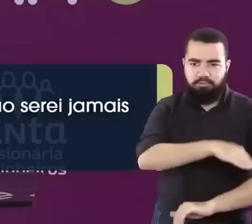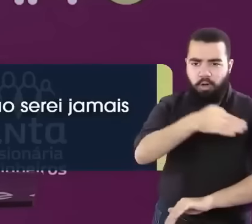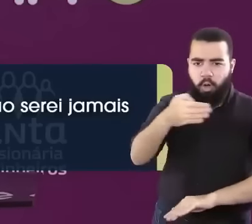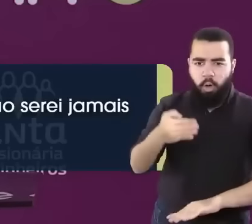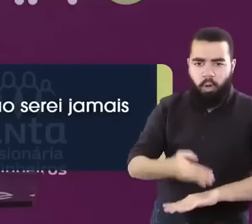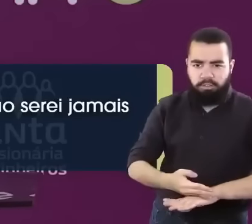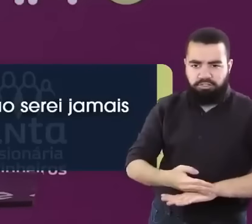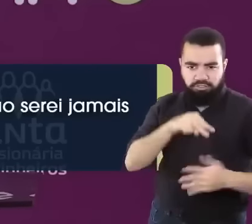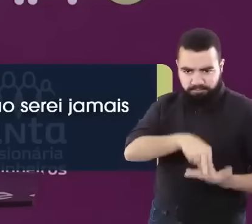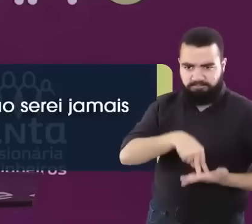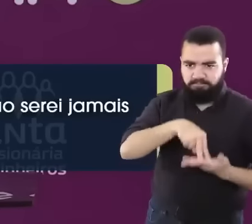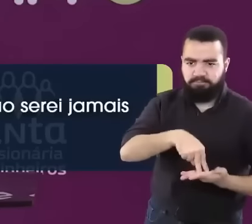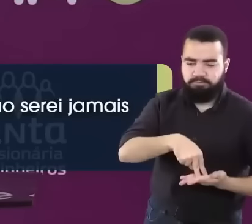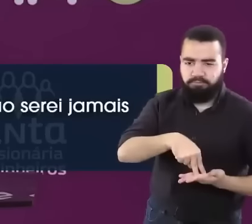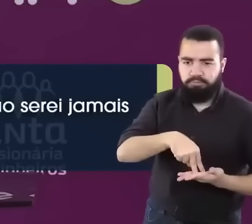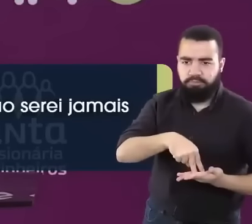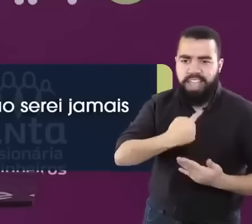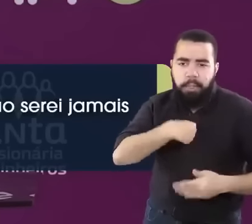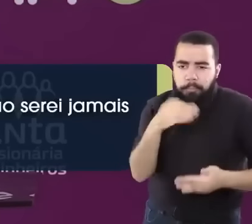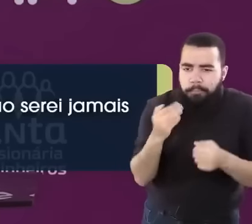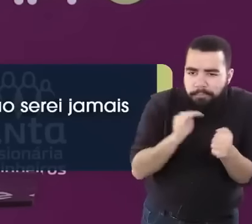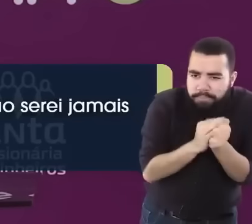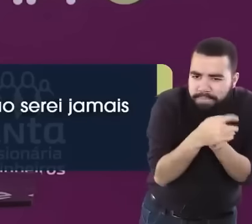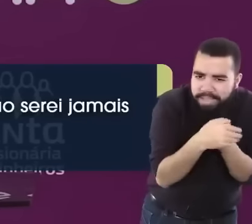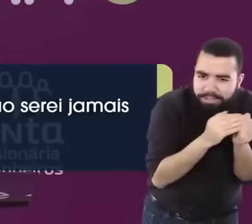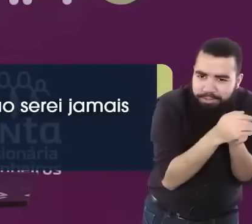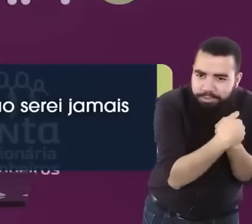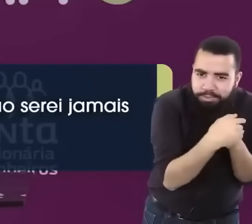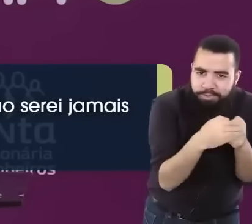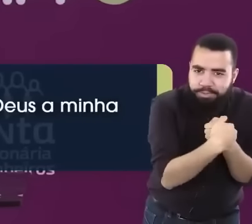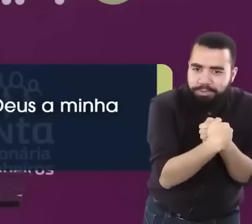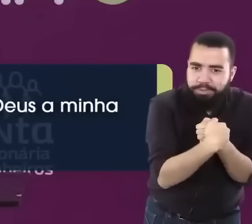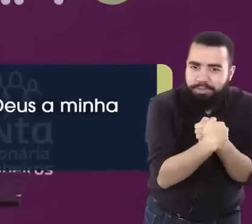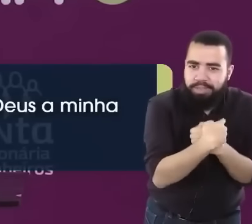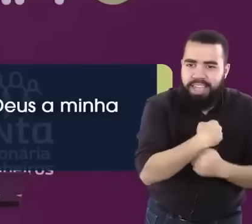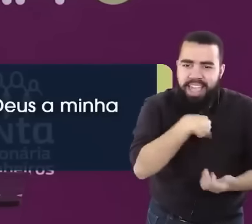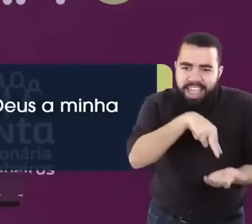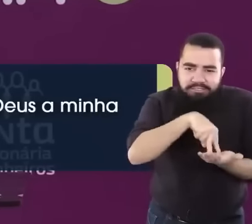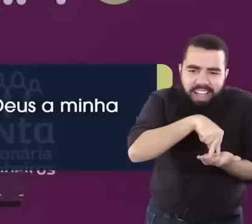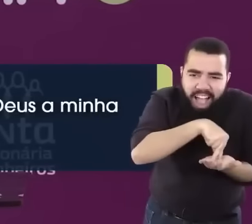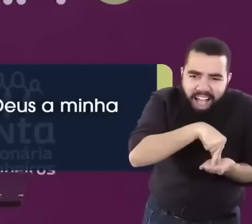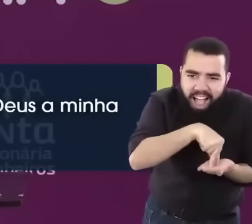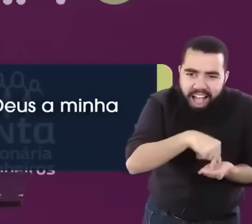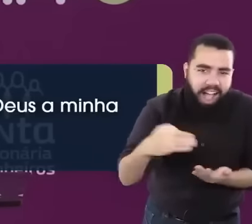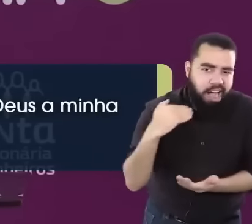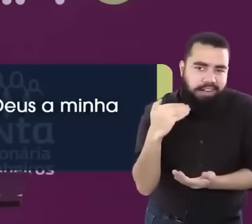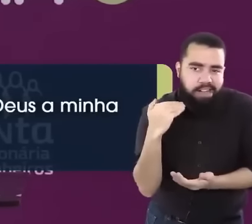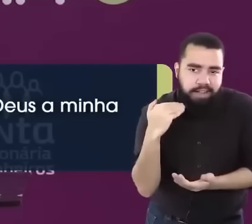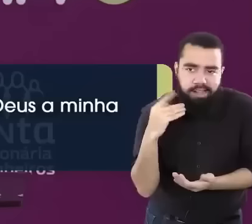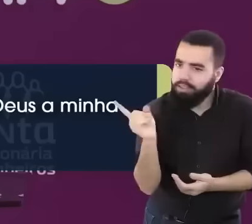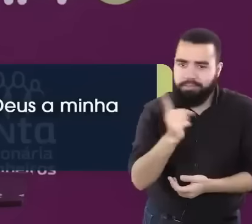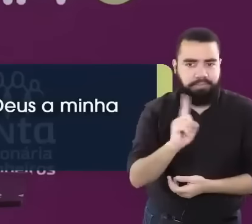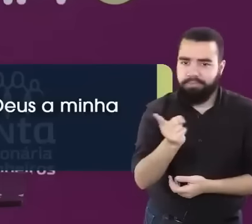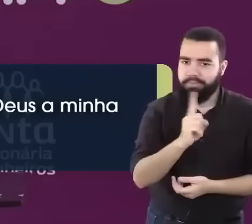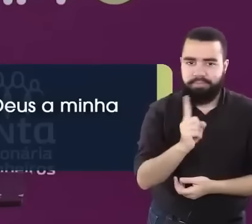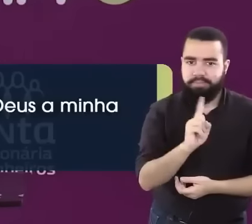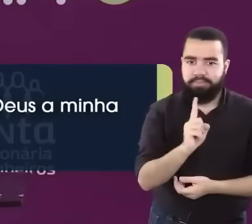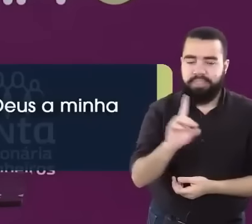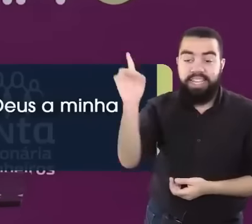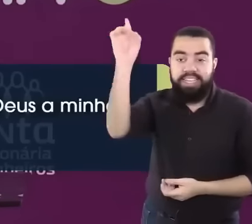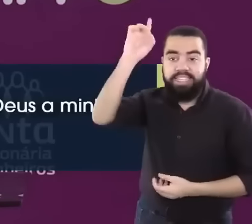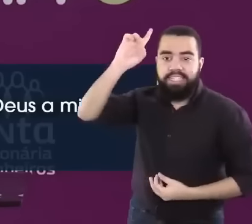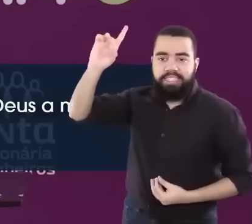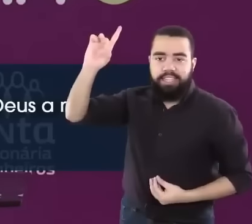Refúgio não serei jamais de Deus dependem a minha salvação e a minha